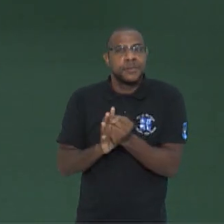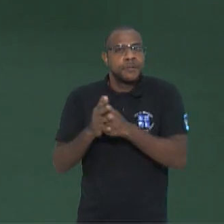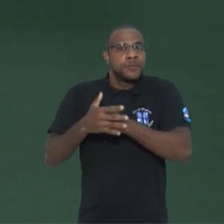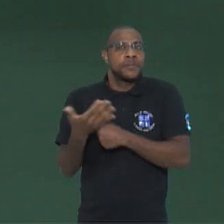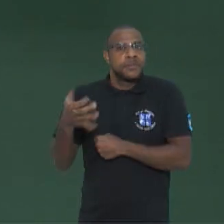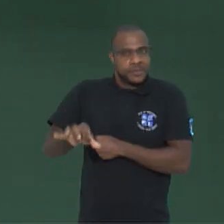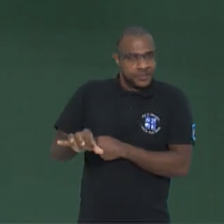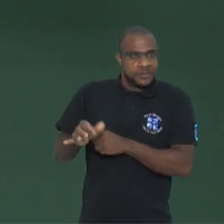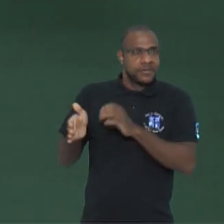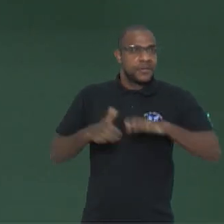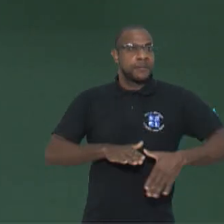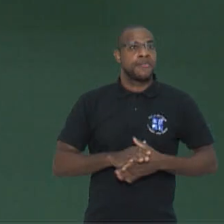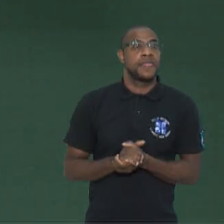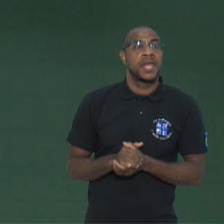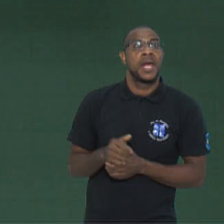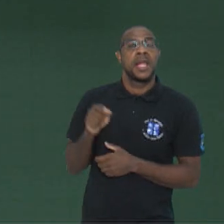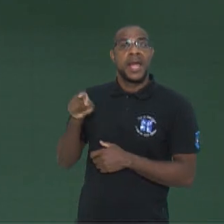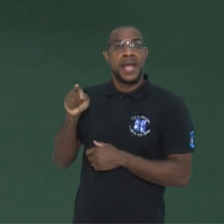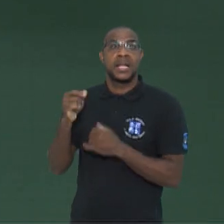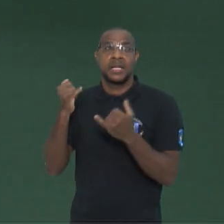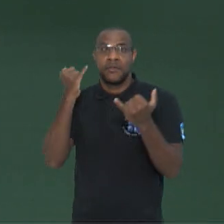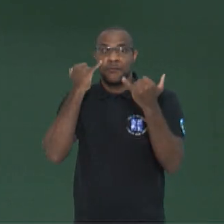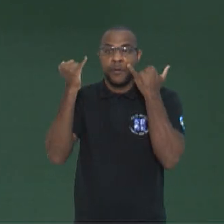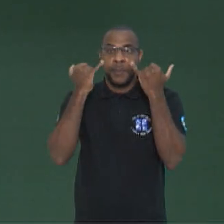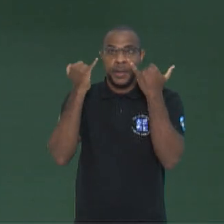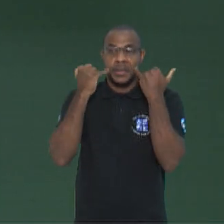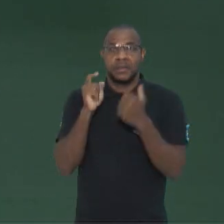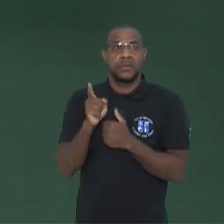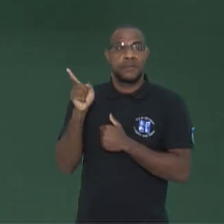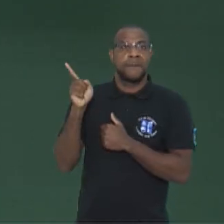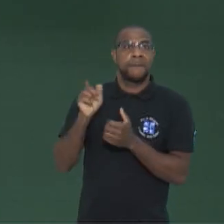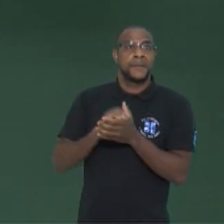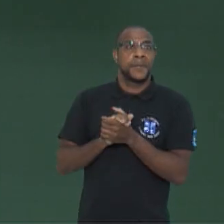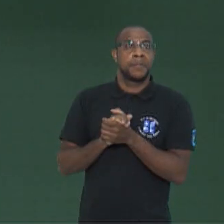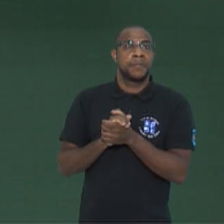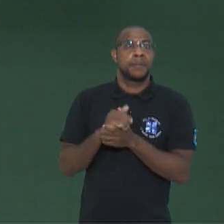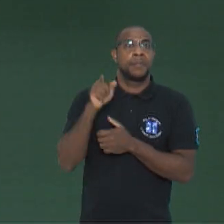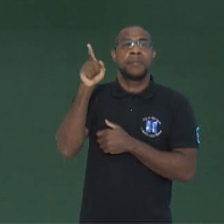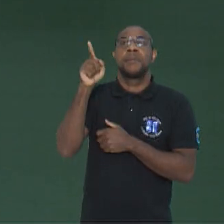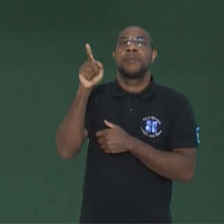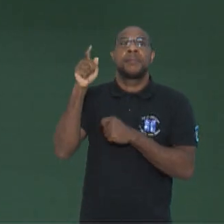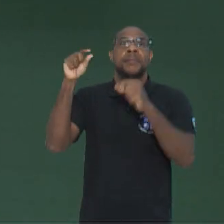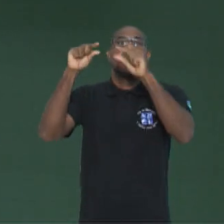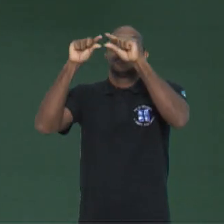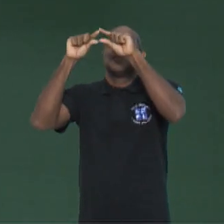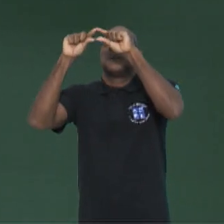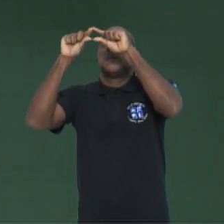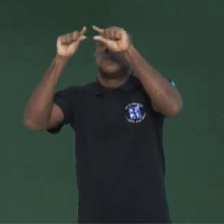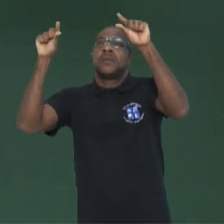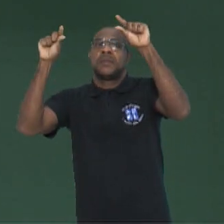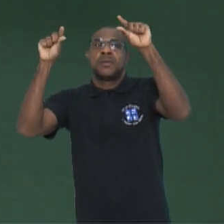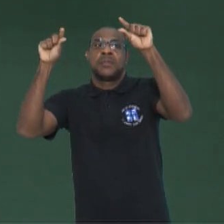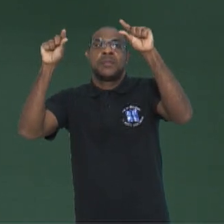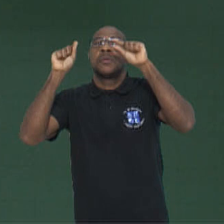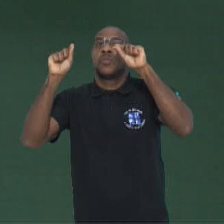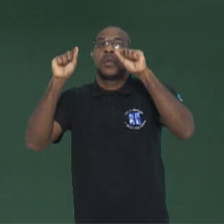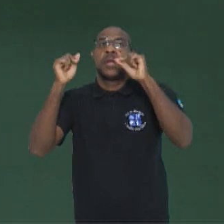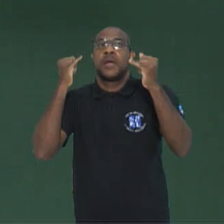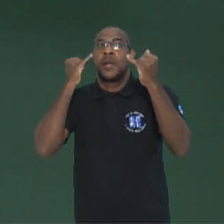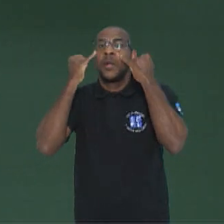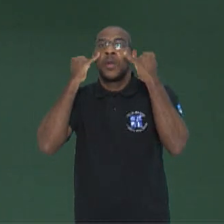essa informação, eu vou voltar aqui só um pouquinho para mostrar para vocês, ela não faz parte do lead, né? Isso aqui é uma coisa que